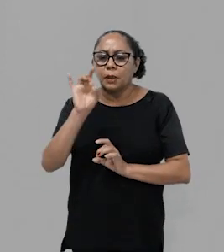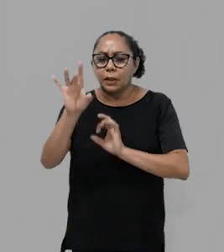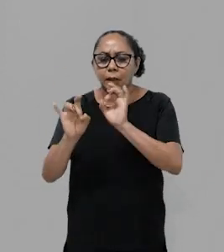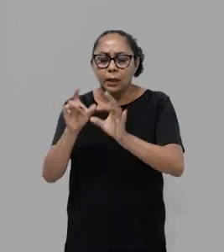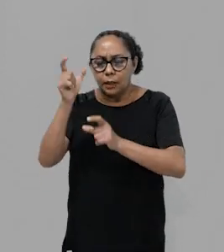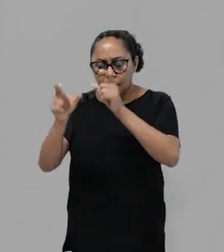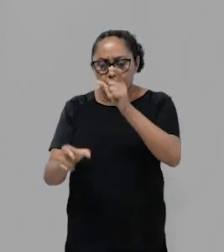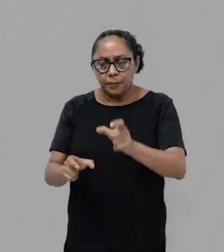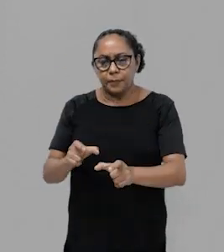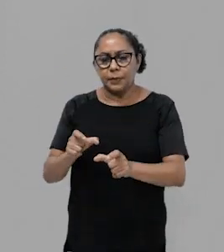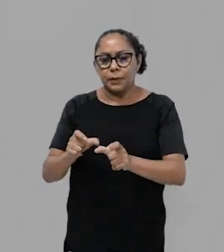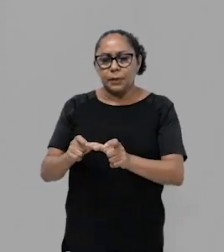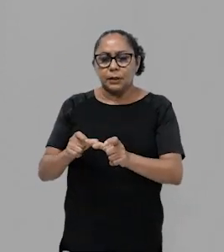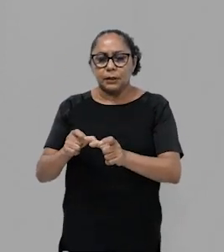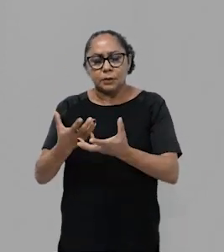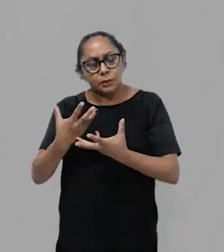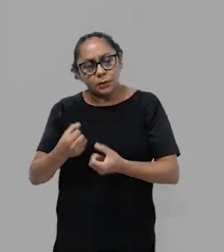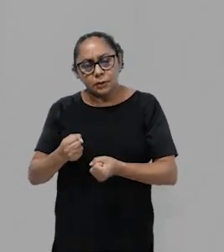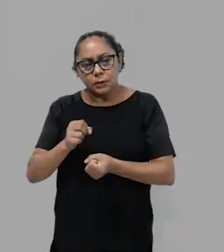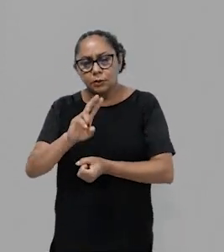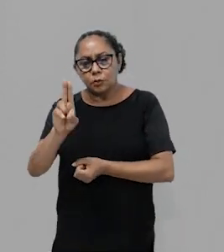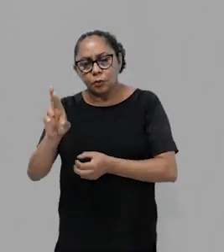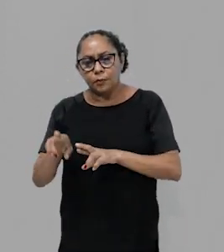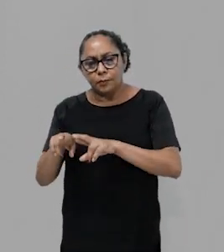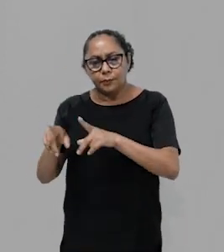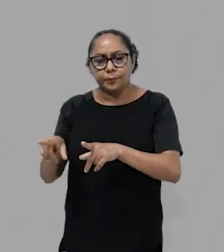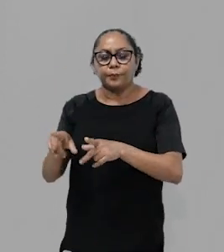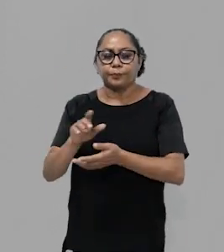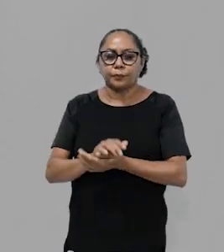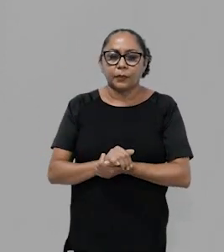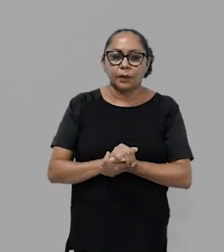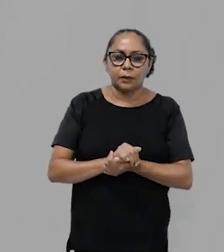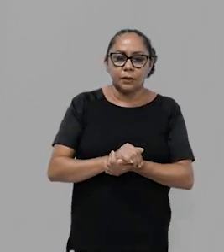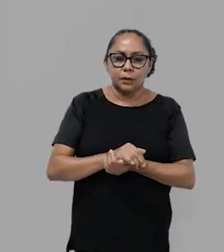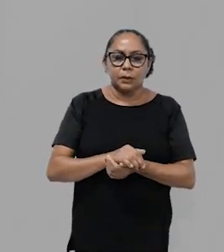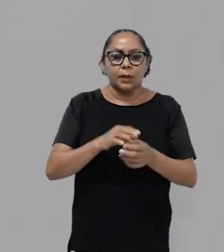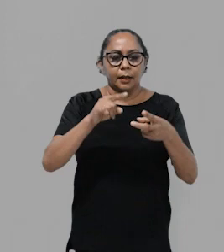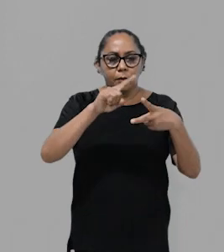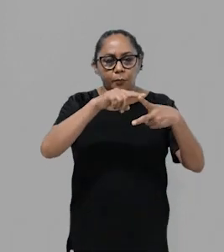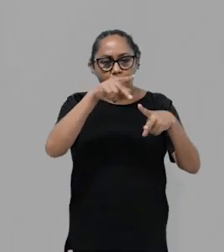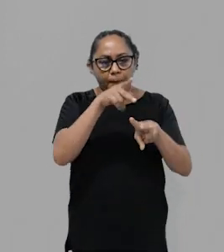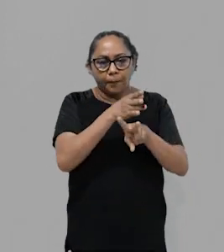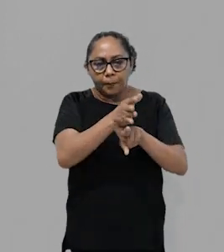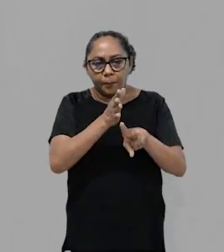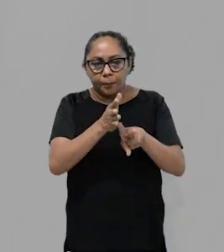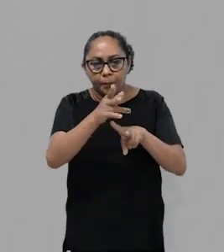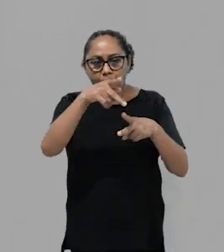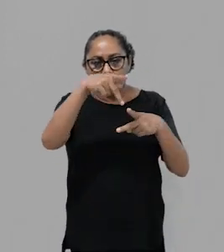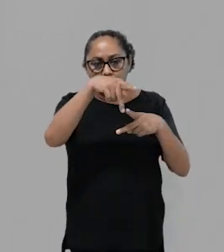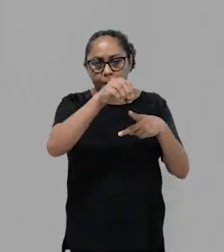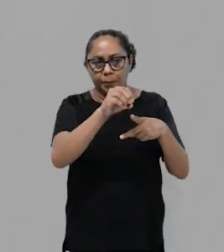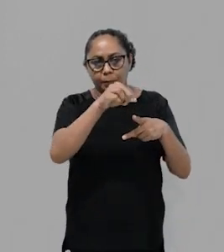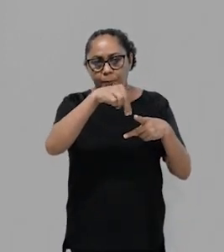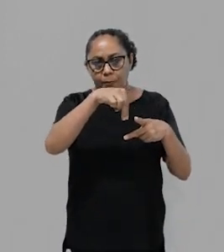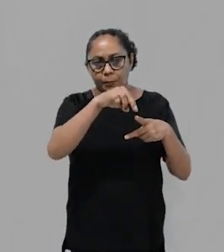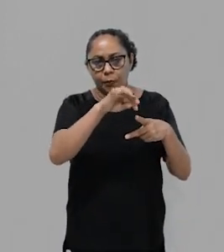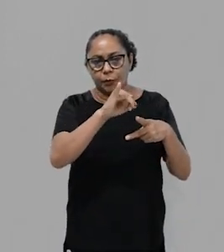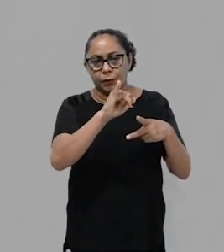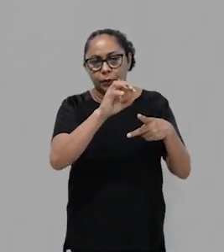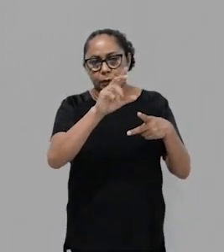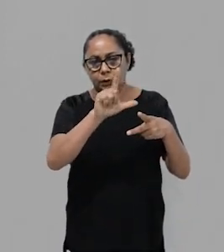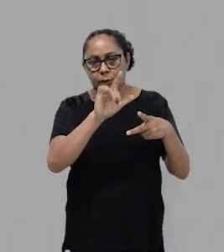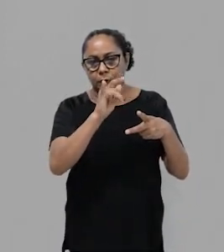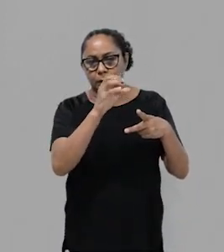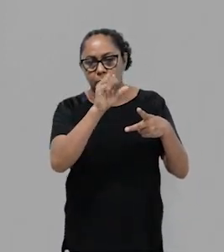forma, pós-impressionismo tem como variação o pontilhismo e o divisionismo, quase não sai, perdão, que são a mesma